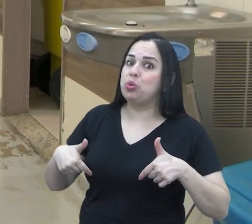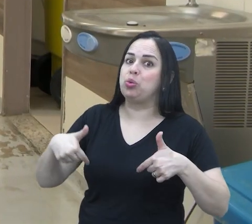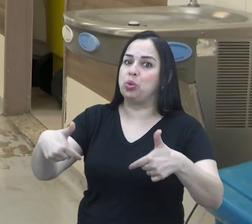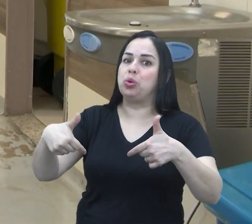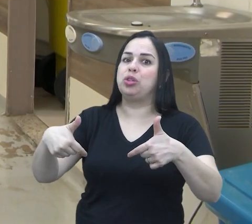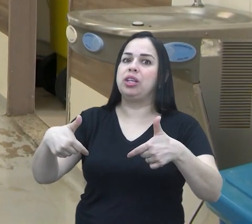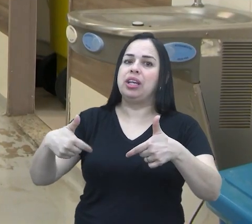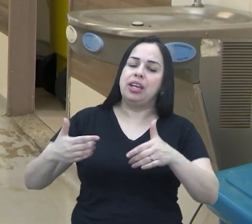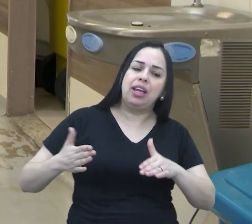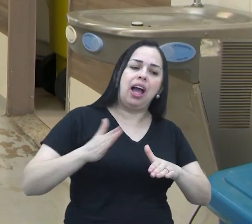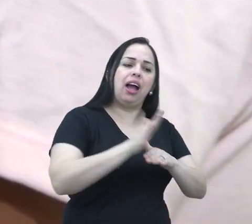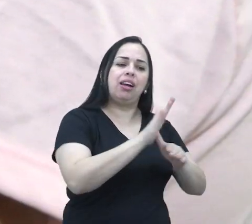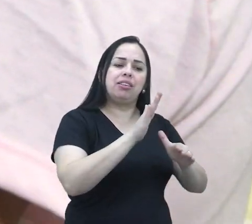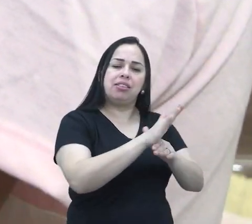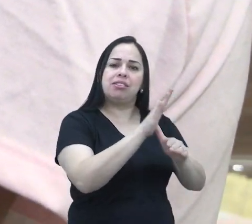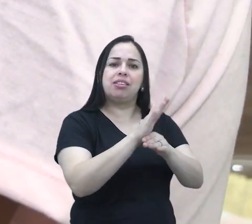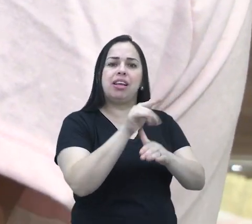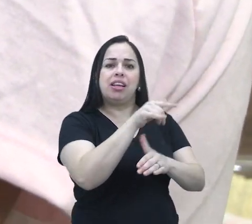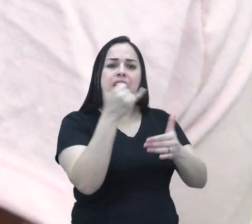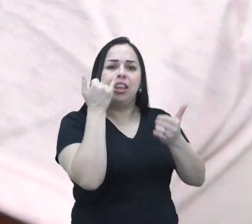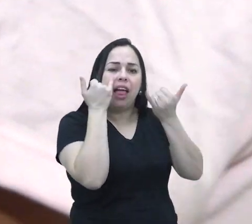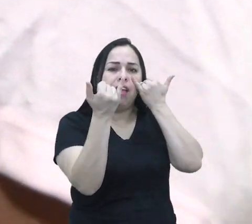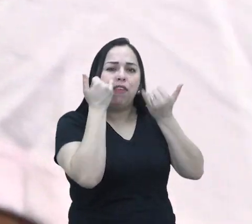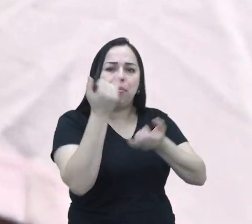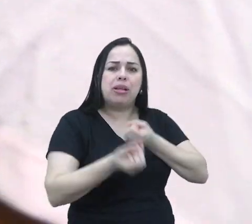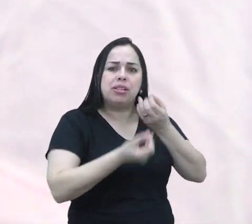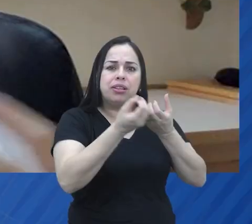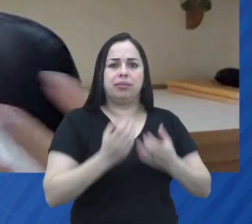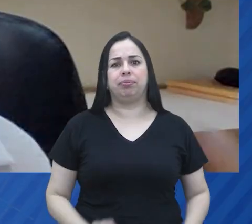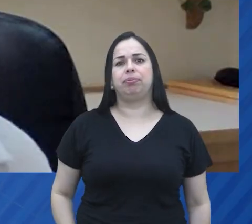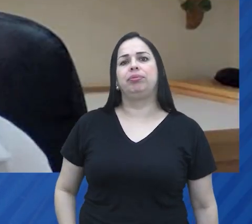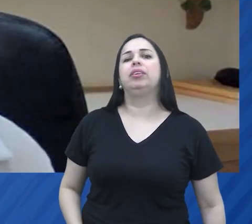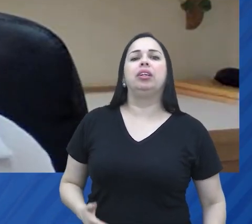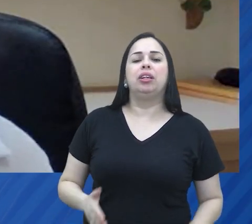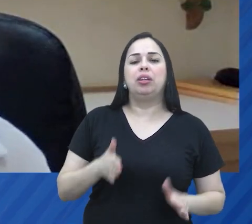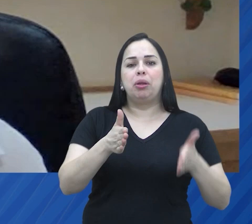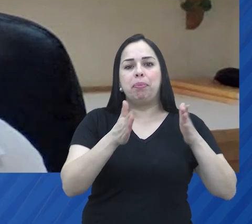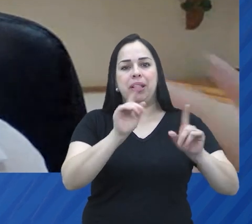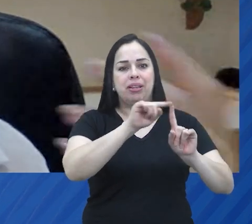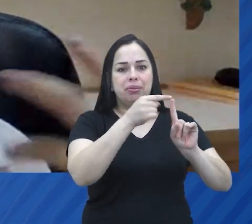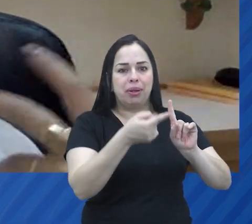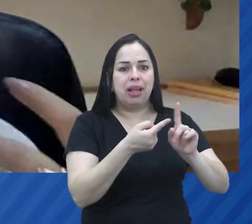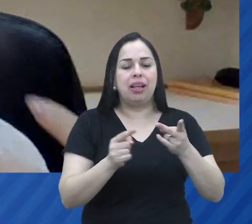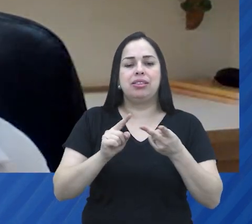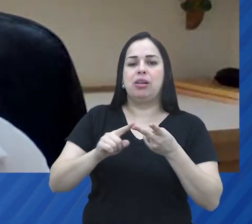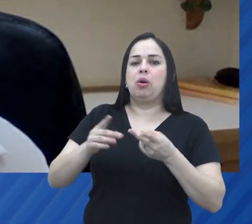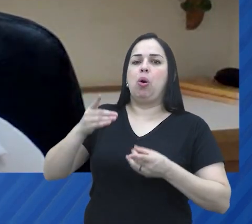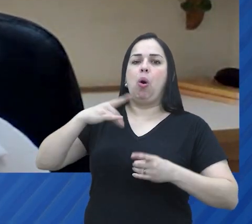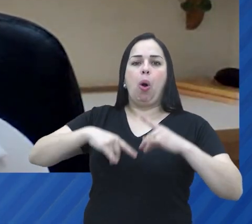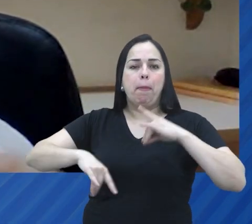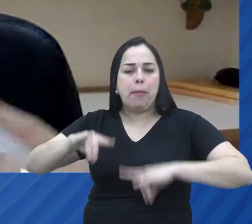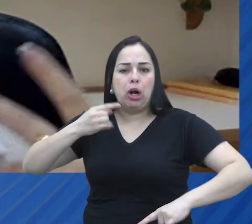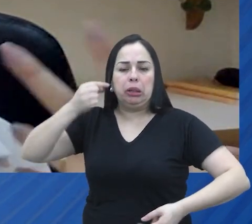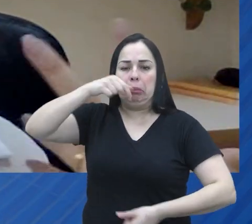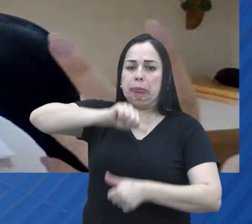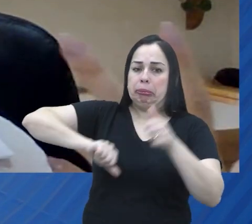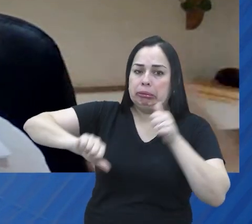na desmistificação e no combate à desinformação do tema. Junto com a gestação, alterações